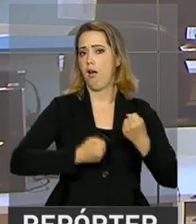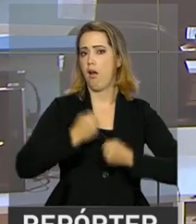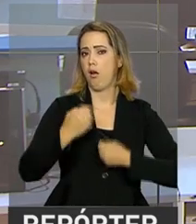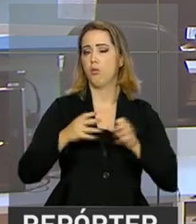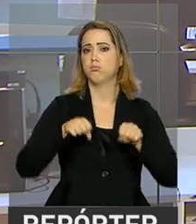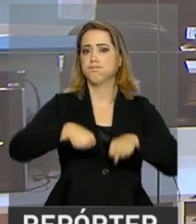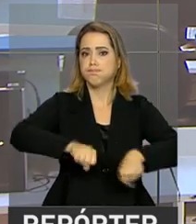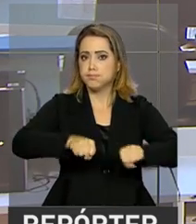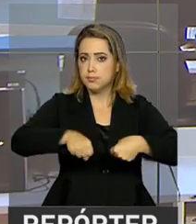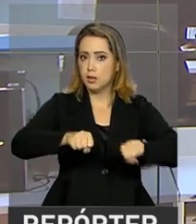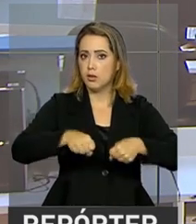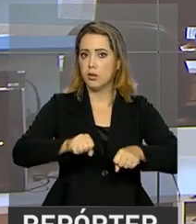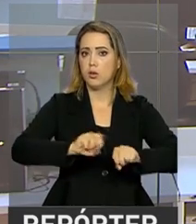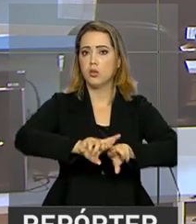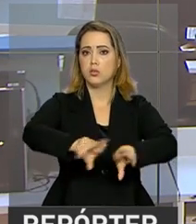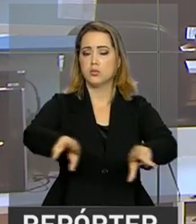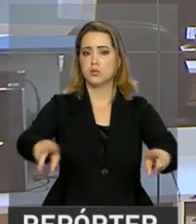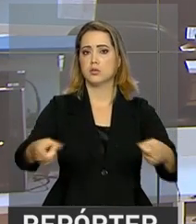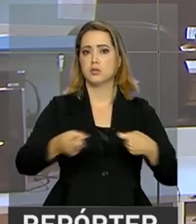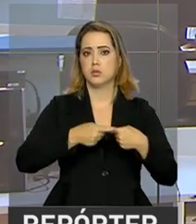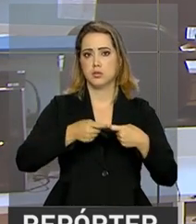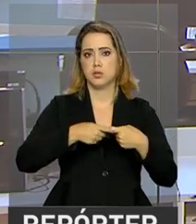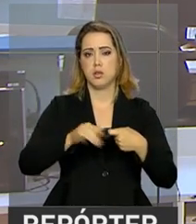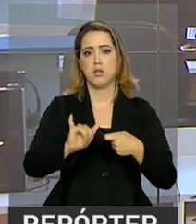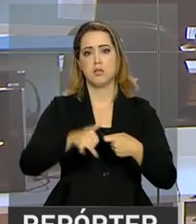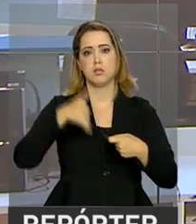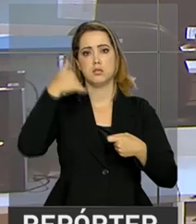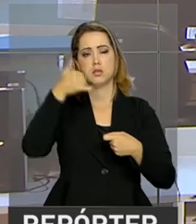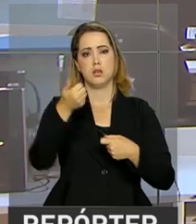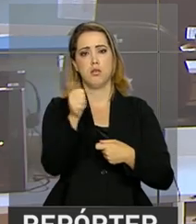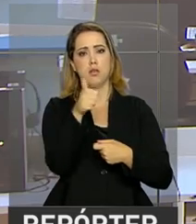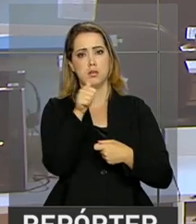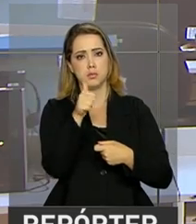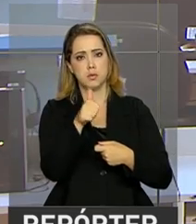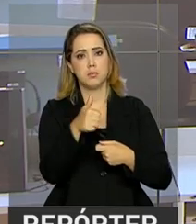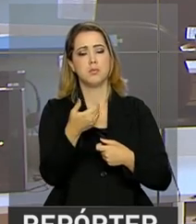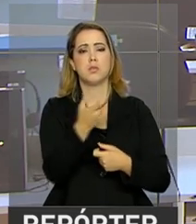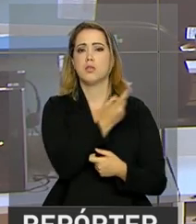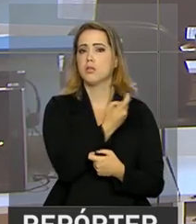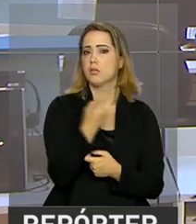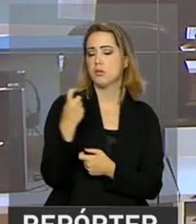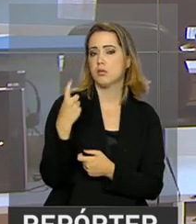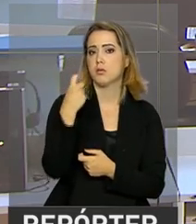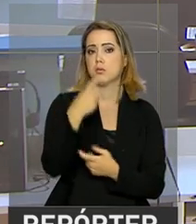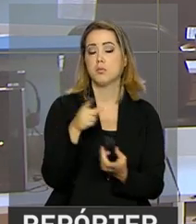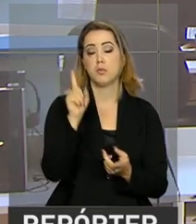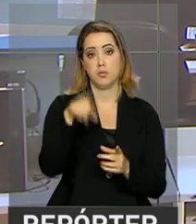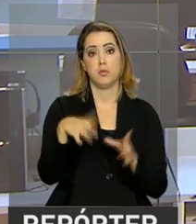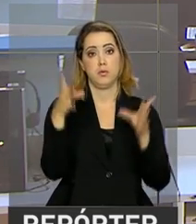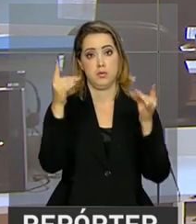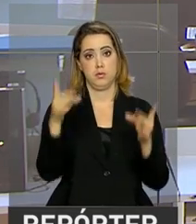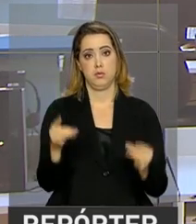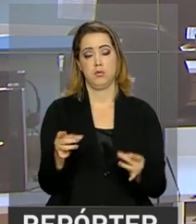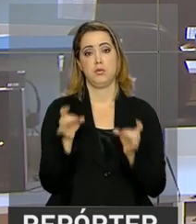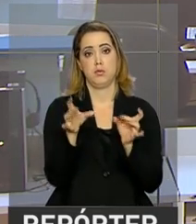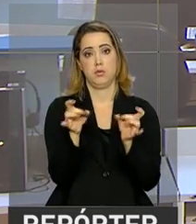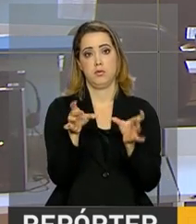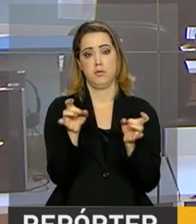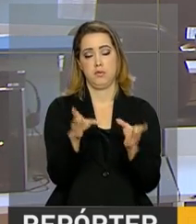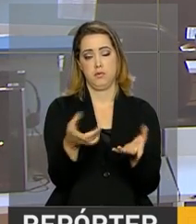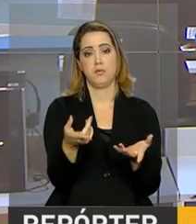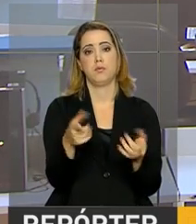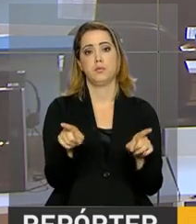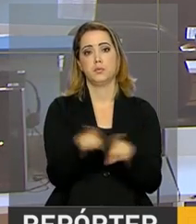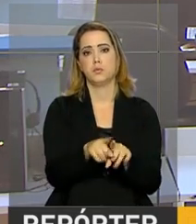equipamentos médicos, celulares, bebidas e perfumes são destaques do leilão eletrônico, aberto também para pessoas